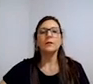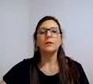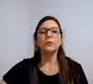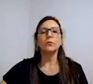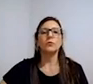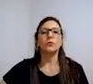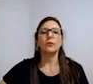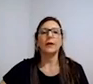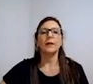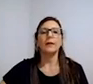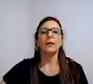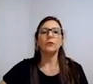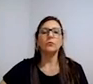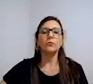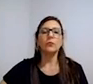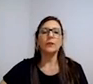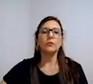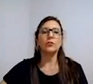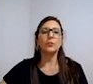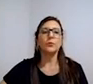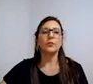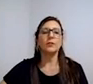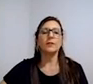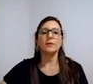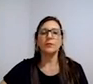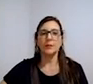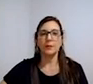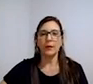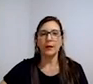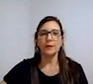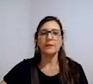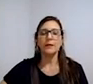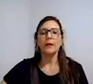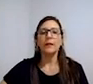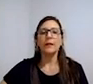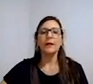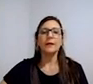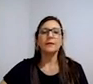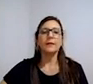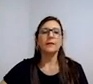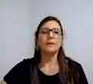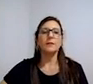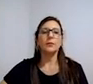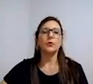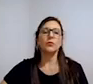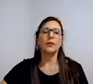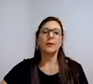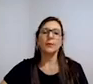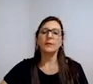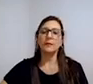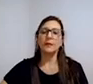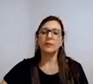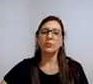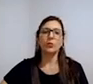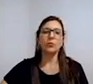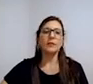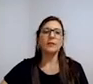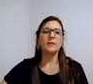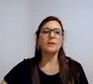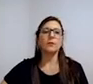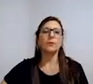O tecido muscular é um dos 4 tipos de tecidos animais e caracteriza-se por sua capacidade